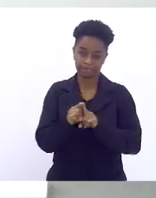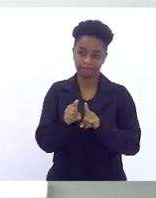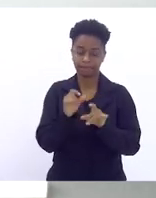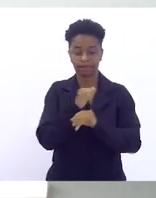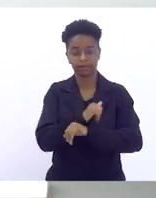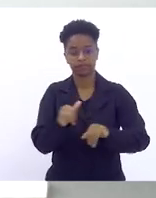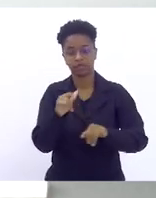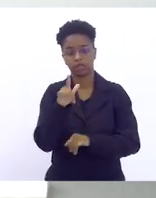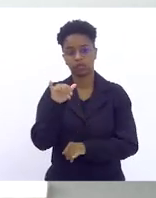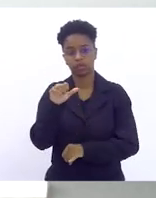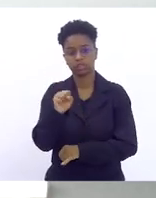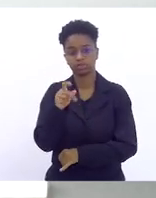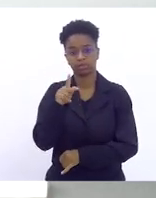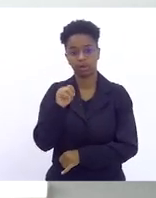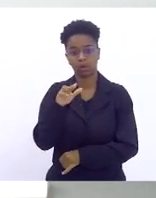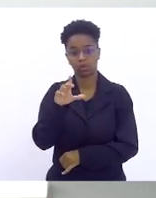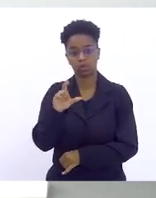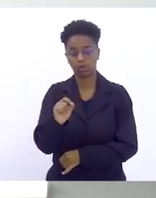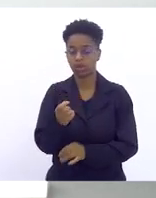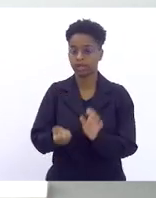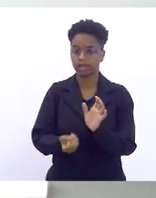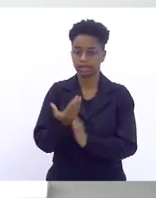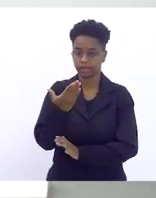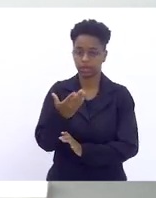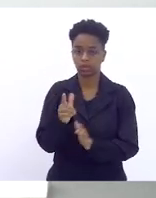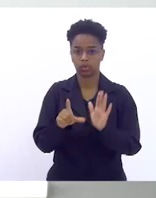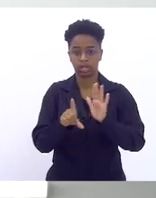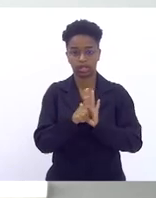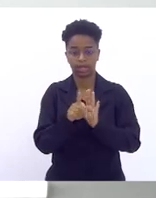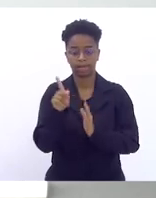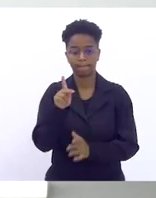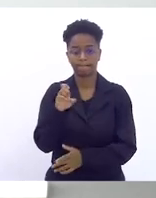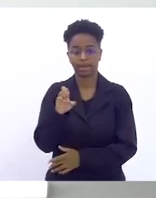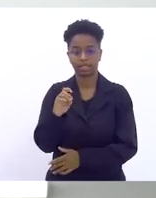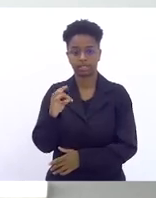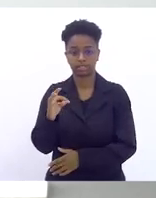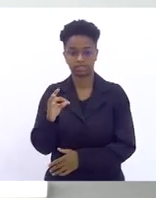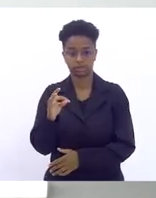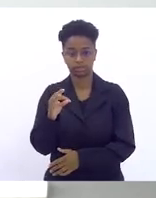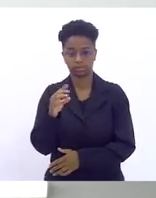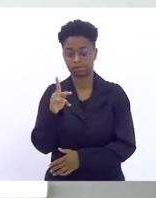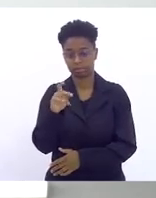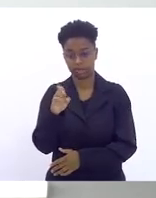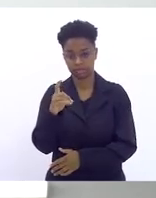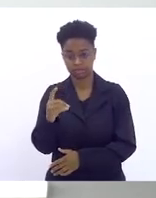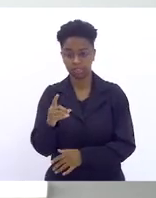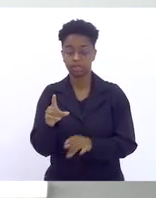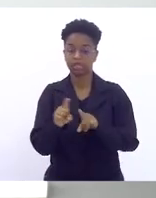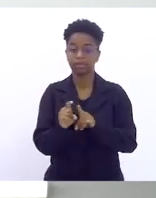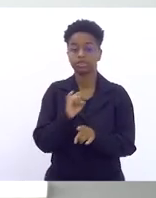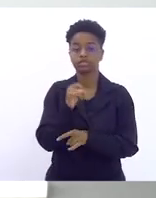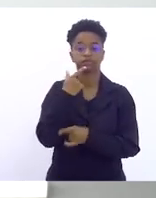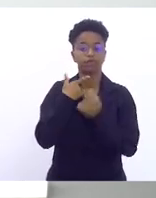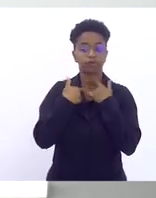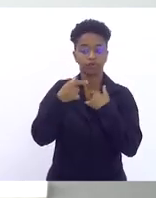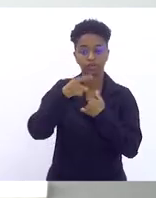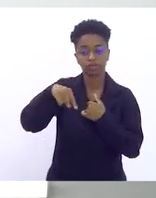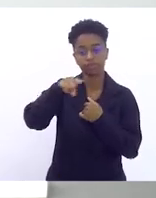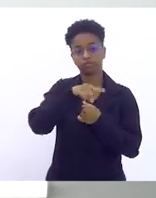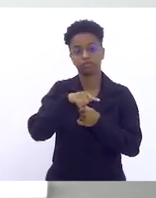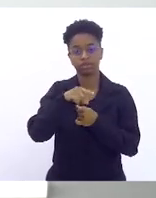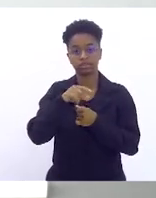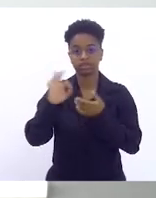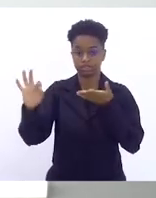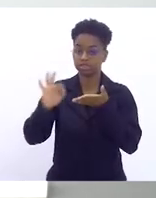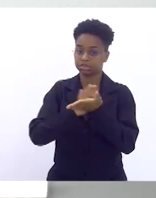Deputado Luiz Paulo que foi o autor da iniciativa Legislativa aí do pede e depois vai abrir quem quiser por favor quem quiser